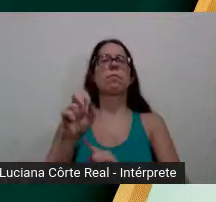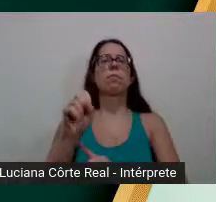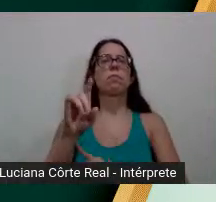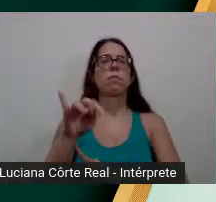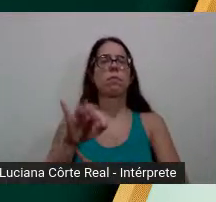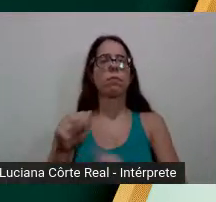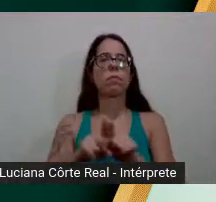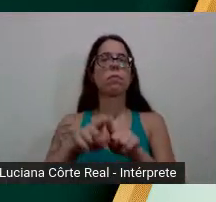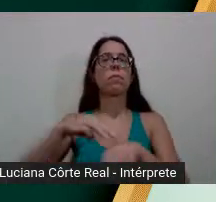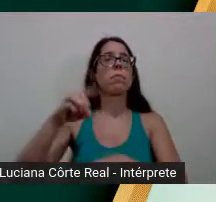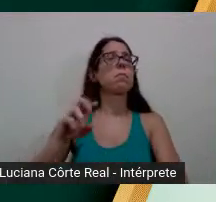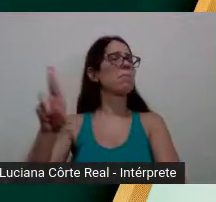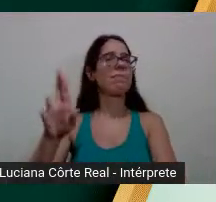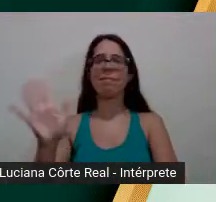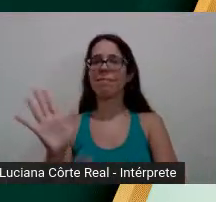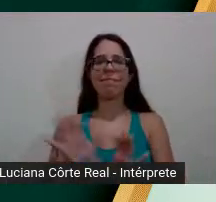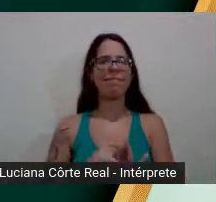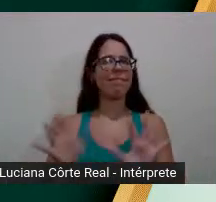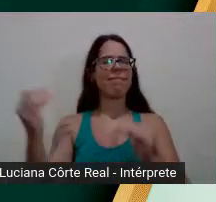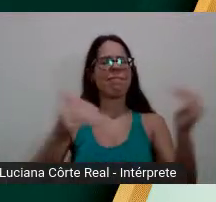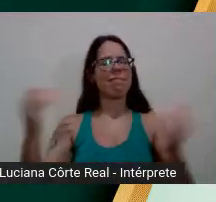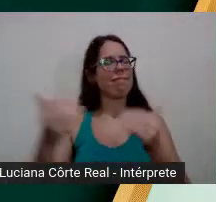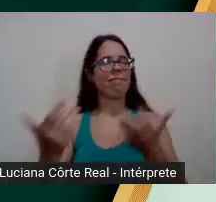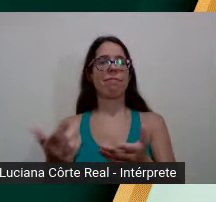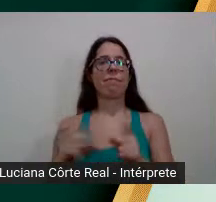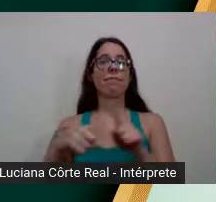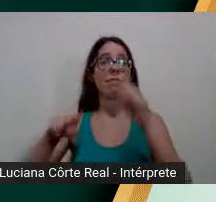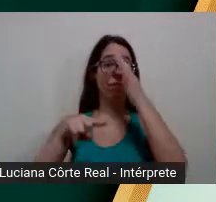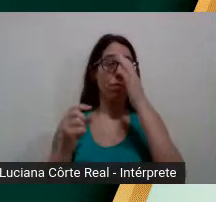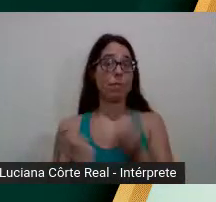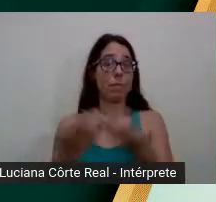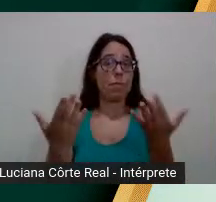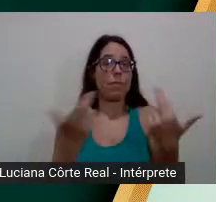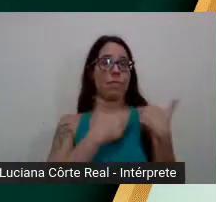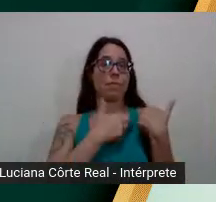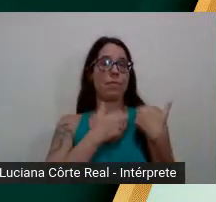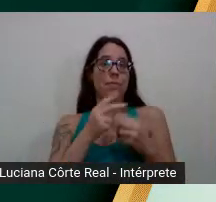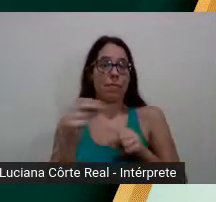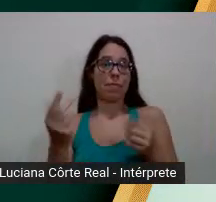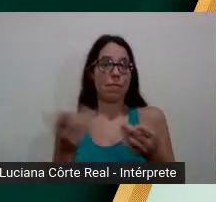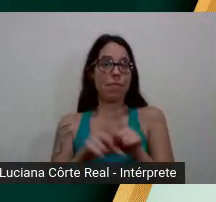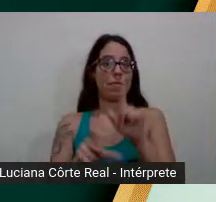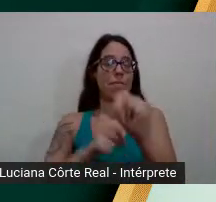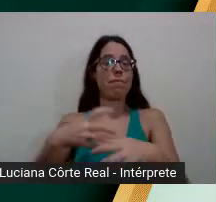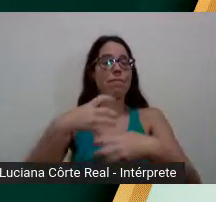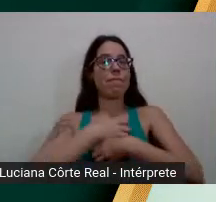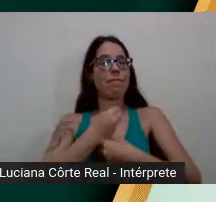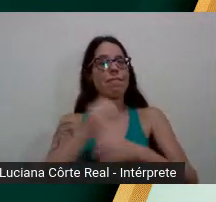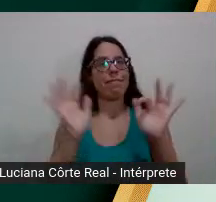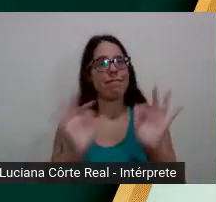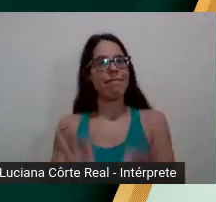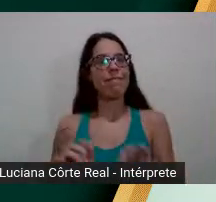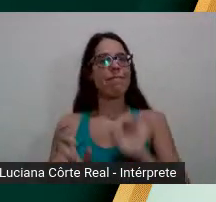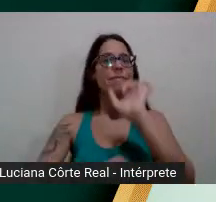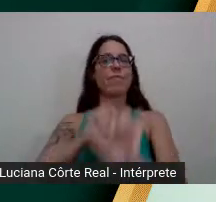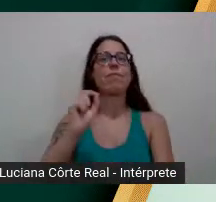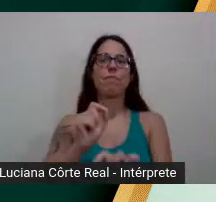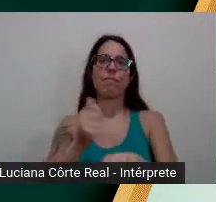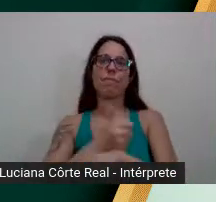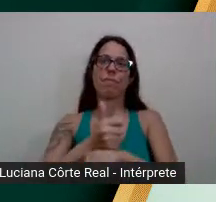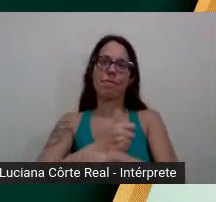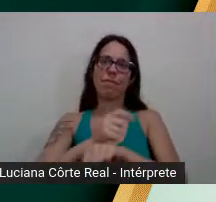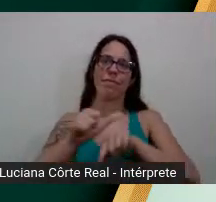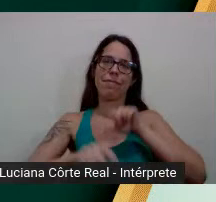doutorado. Comemorem com responsabilidade esta vitória e sejam muito felizes na profissão que escolheram. Um